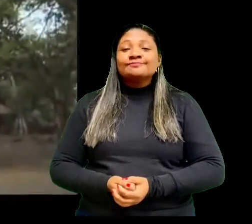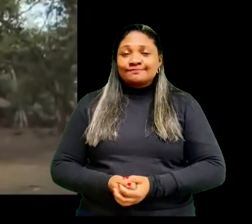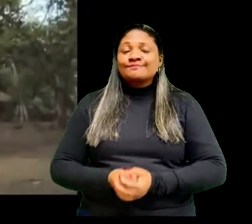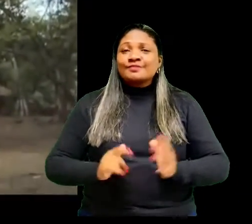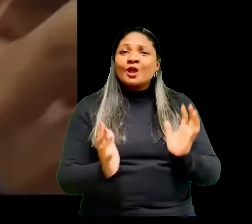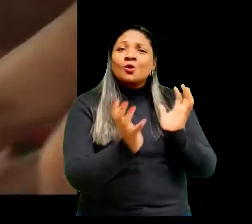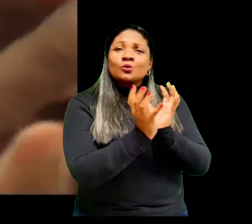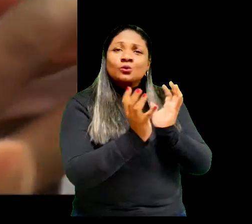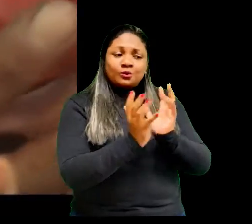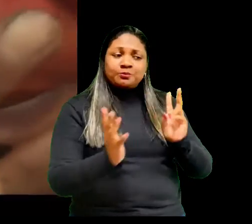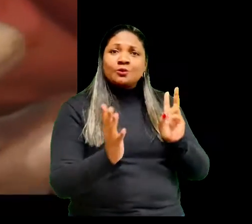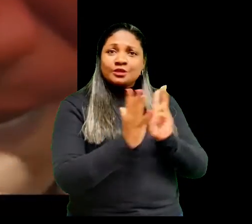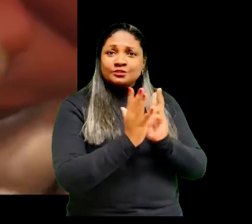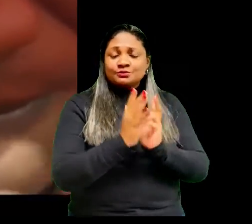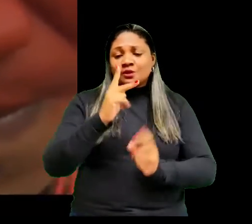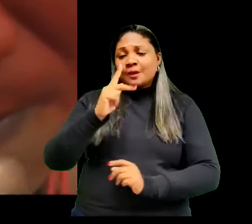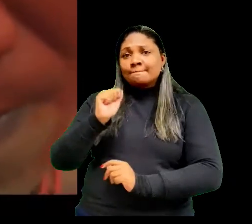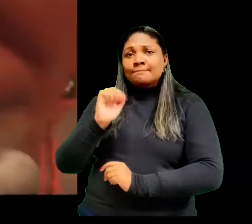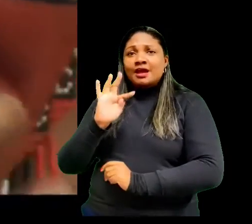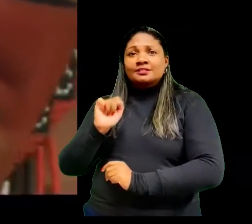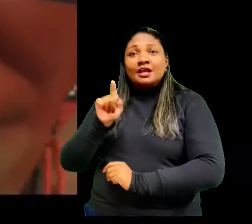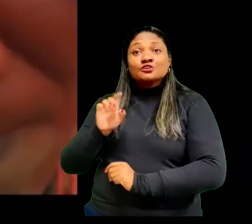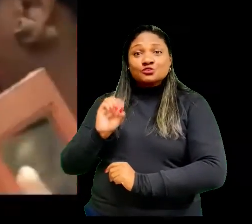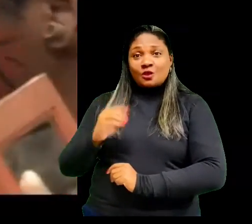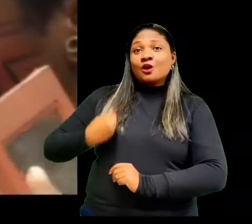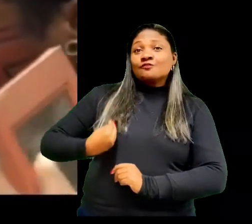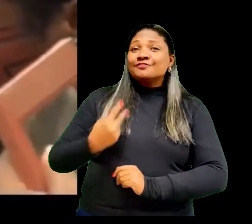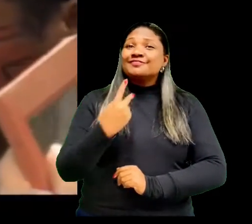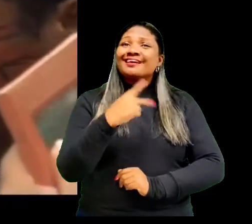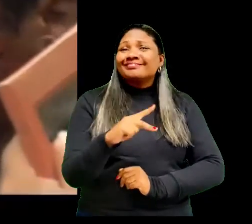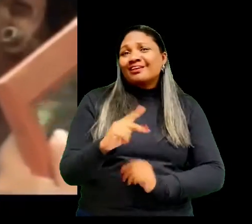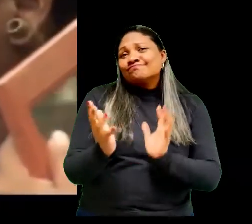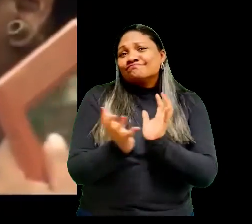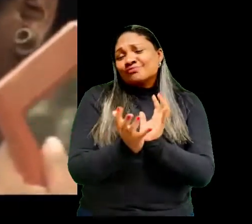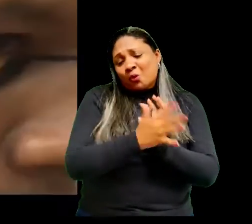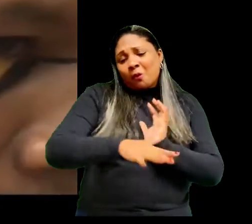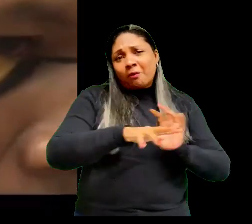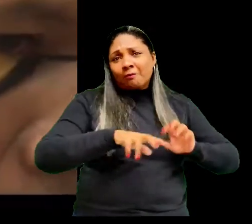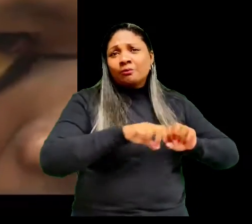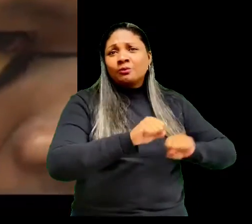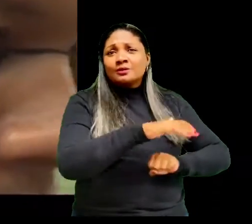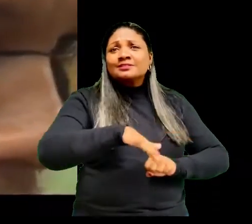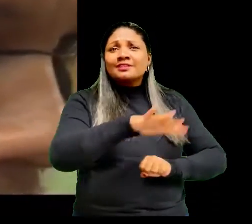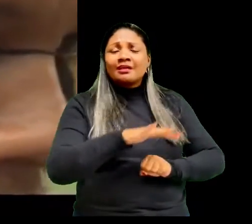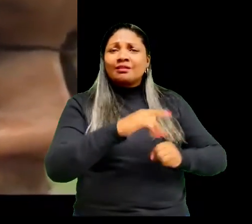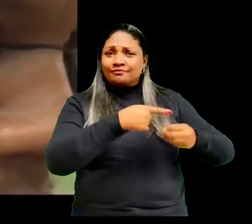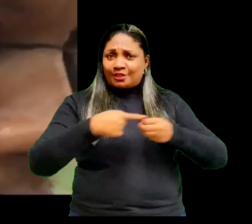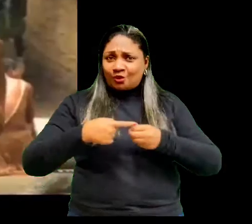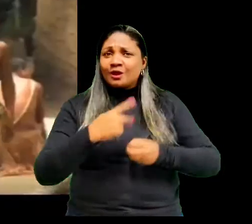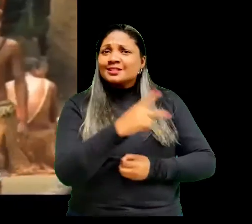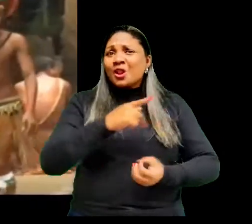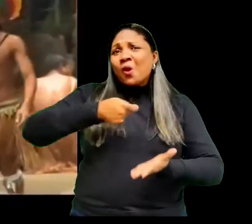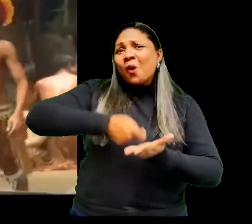Mas um grupo indígena, os pataxós ou pataxó, que vivia de forma nômade nessa região um pouco mais para o interior,